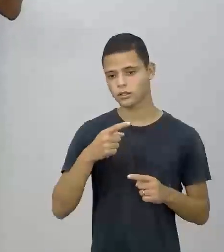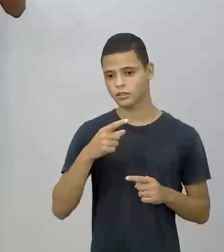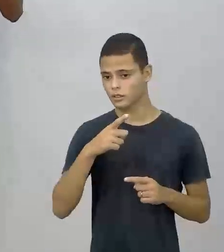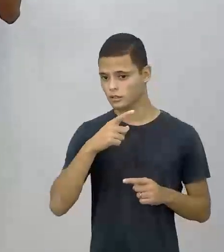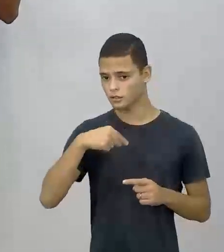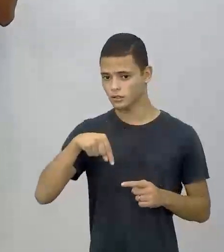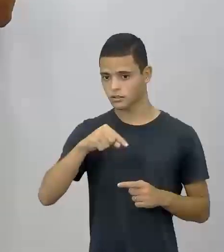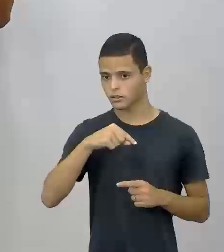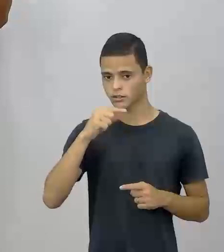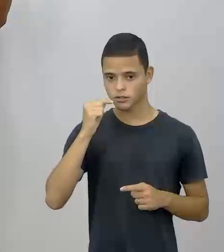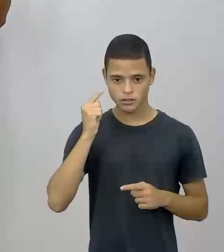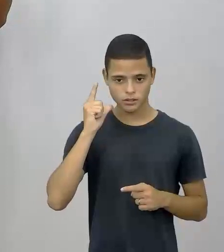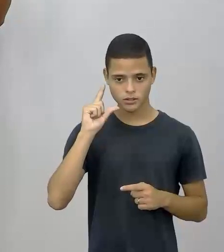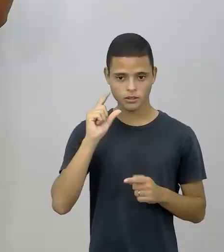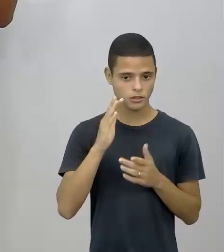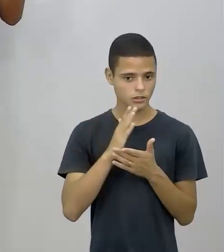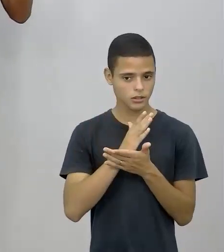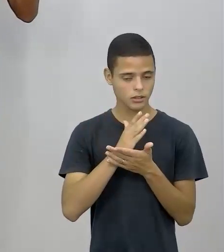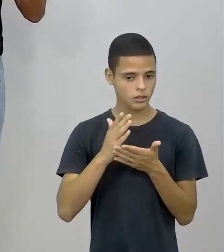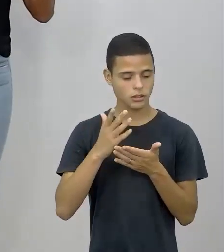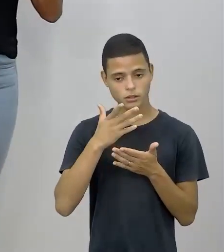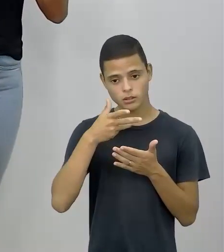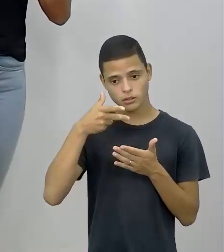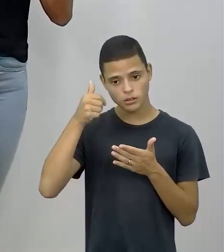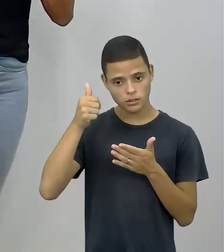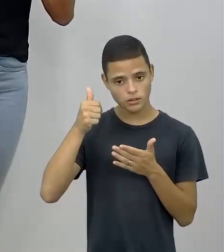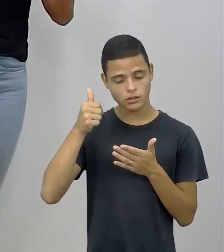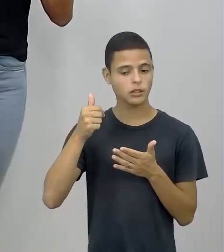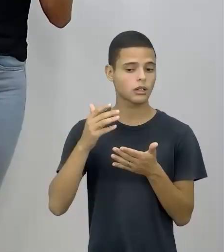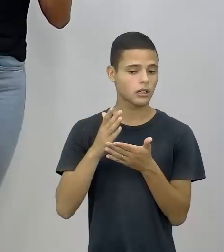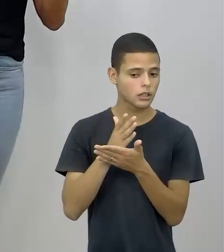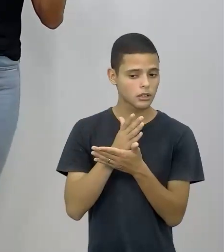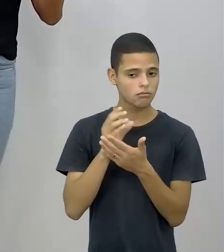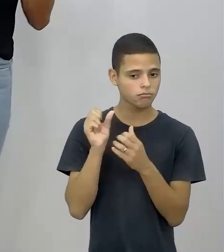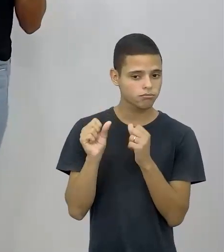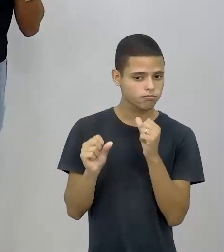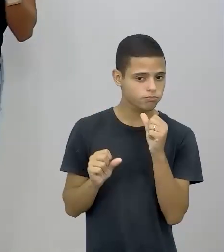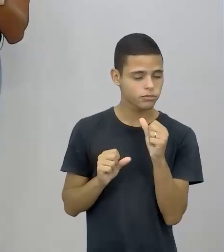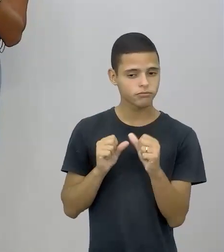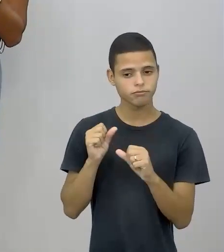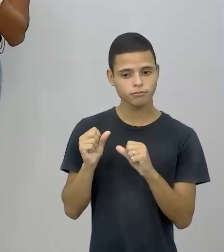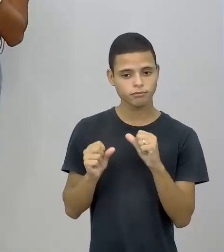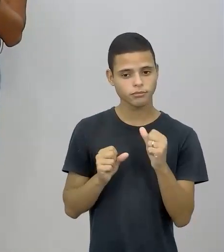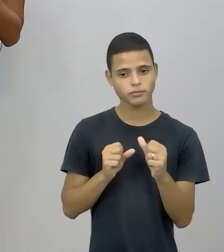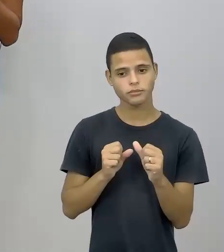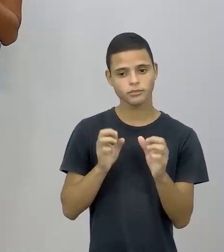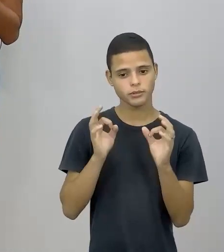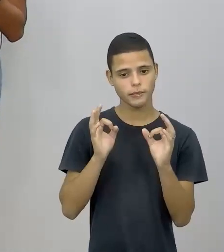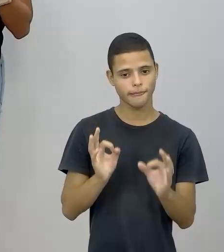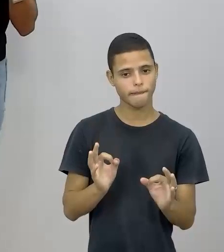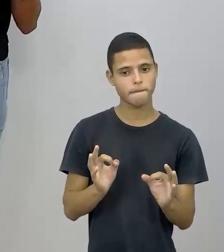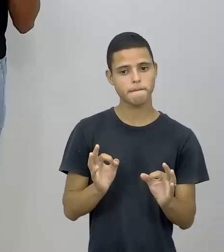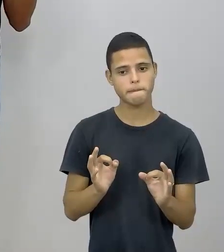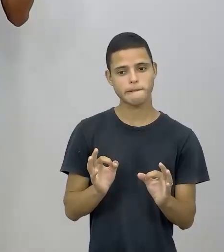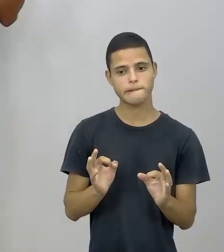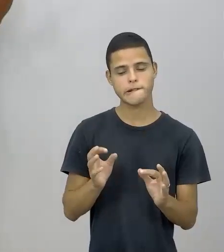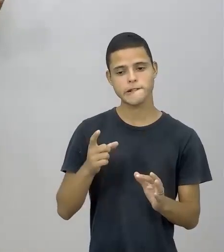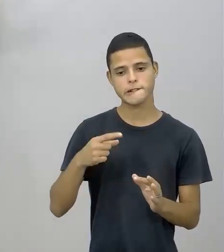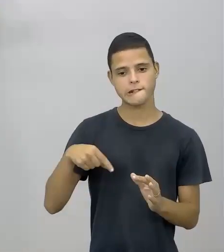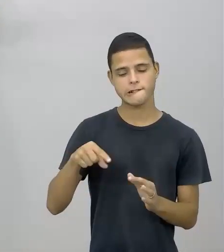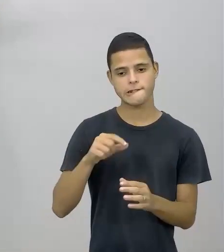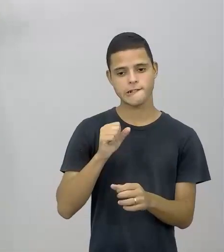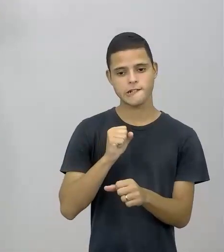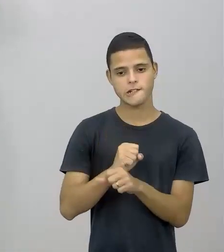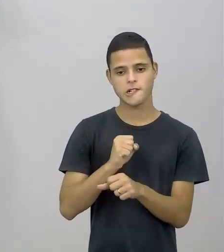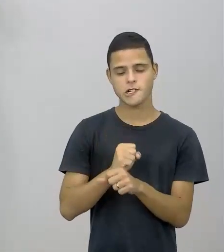tabela. manda. Os dados já começaram a sofrer uma mudança com o olhar mais treinado, tá certo? Gente, o que a gente